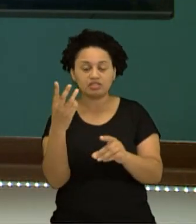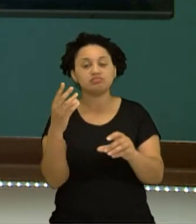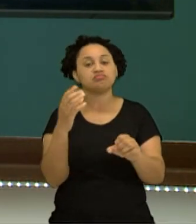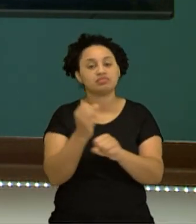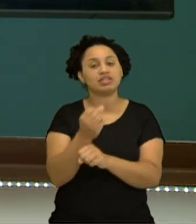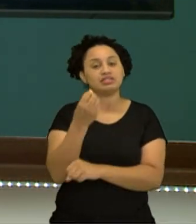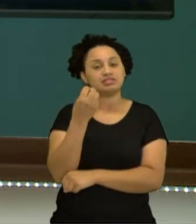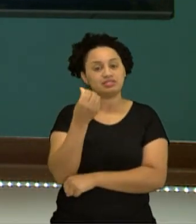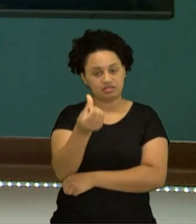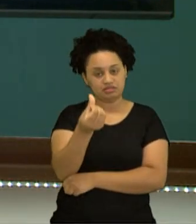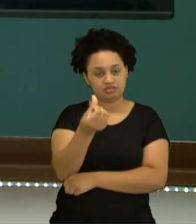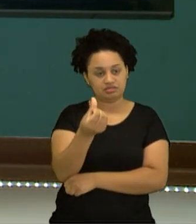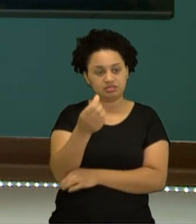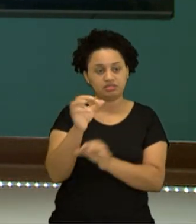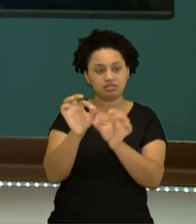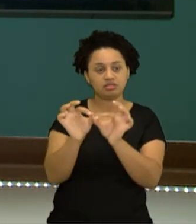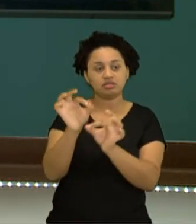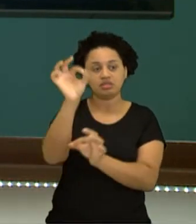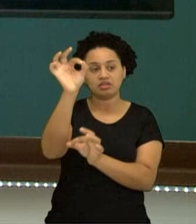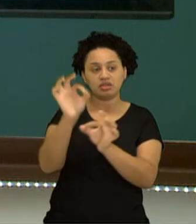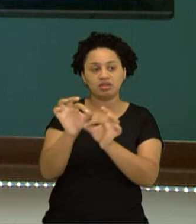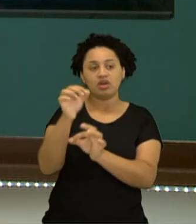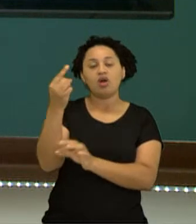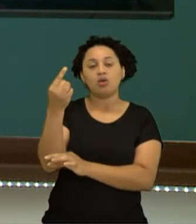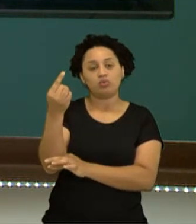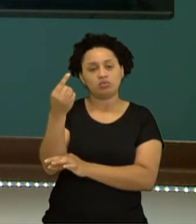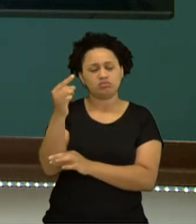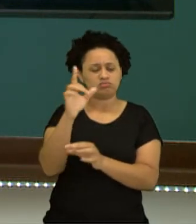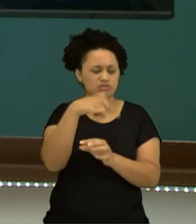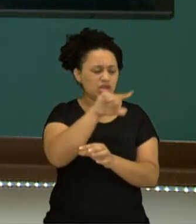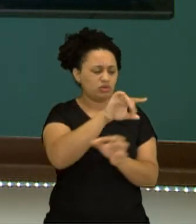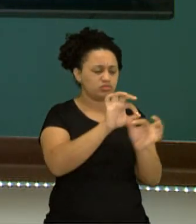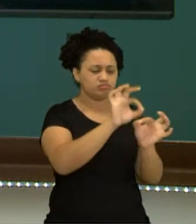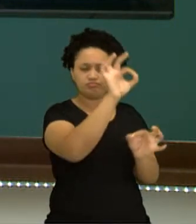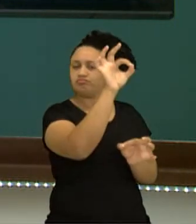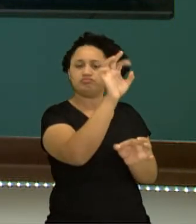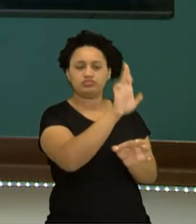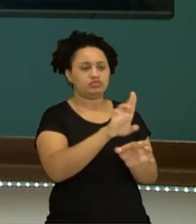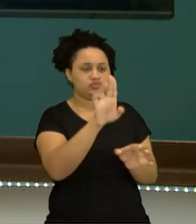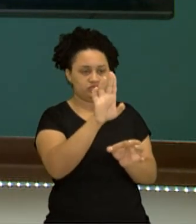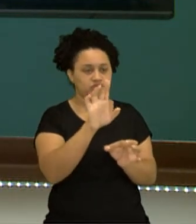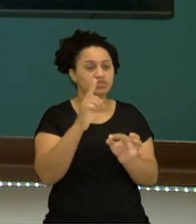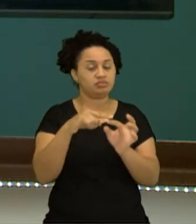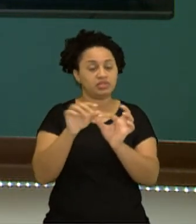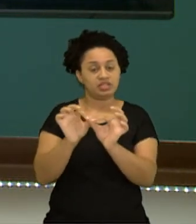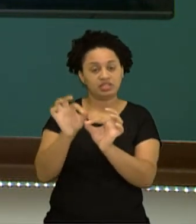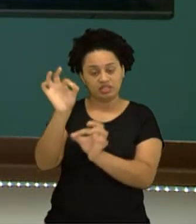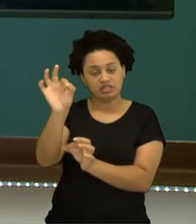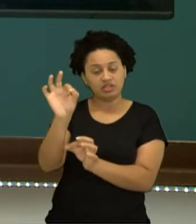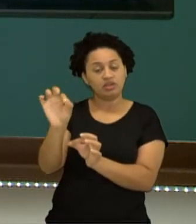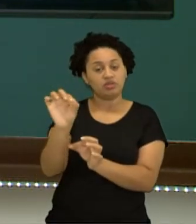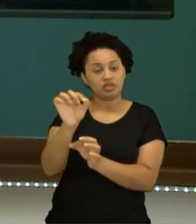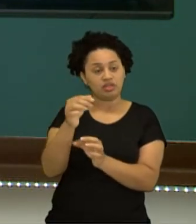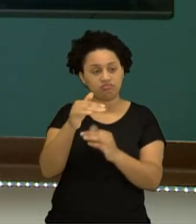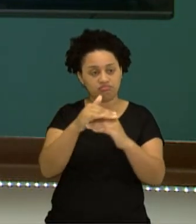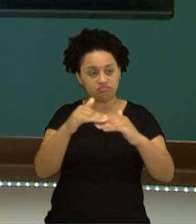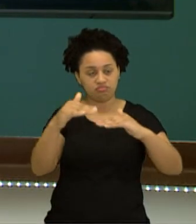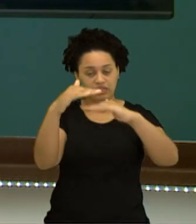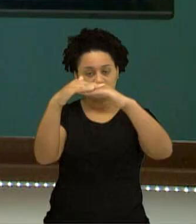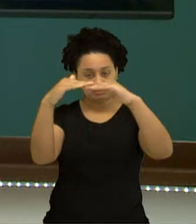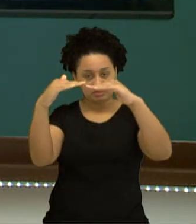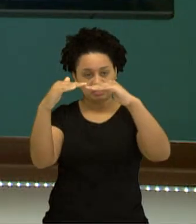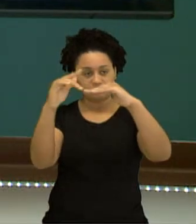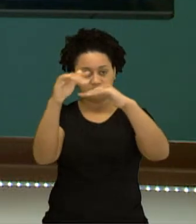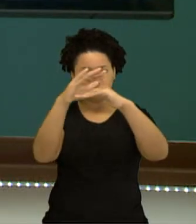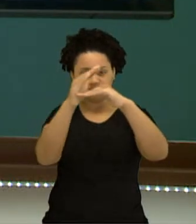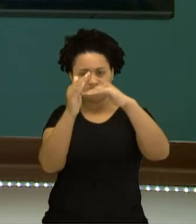nos interessa é de 1 metro. Esta outra altura a gente não vai usar, que é exatamente a distância entre as duas bases ali, né? Porque